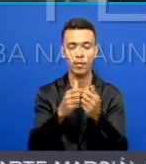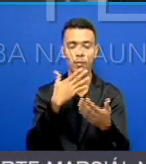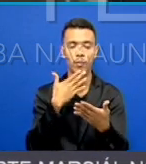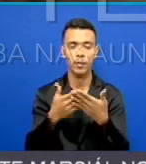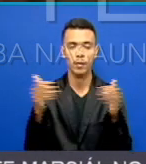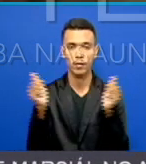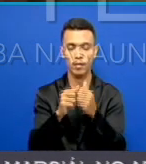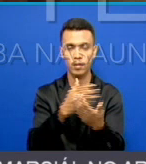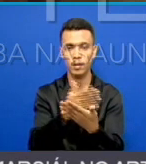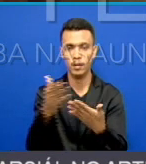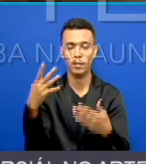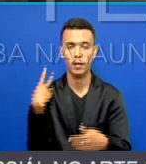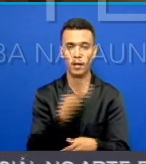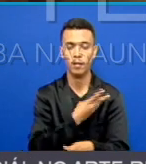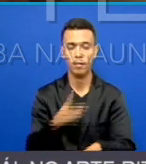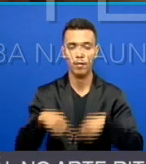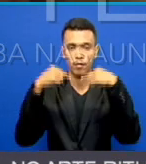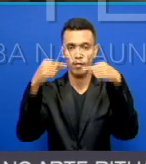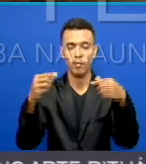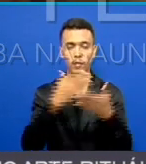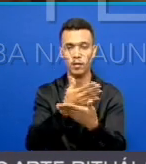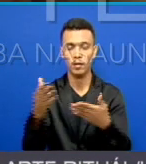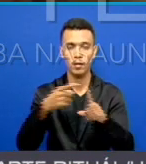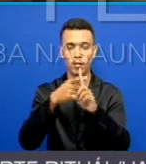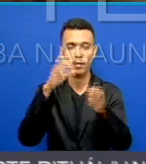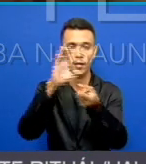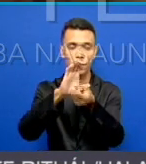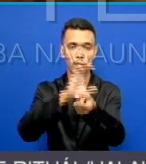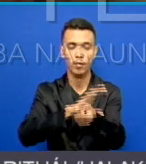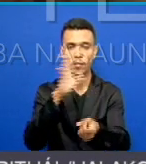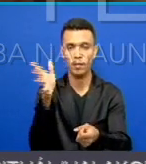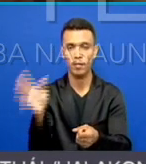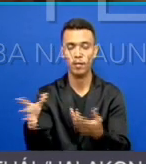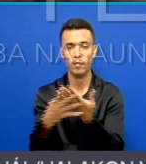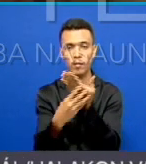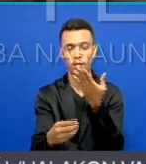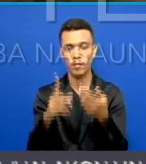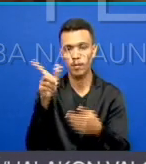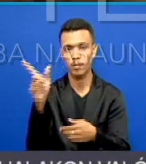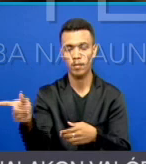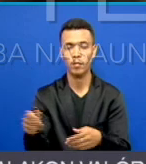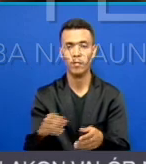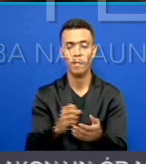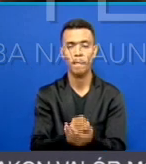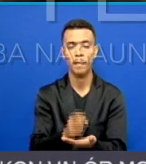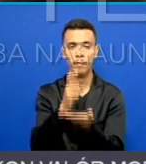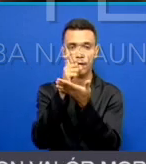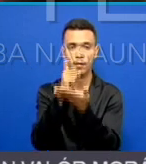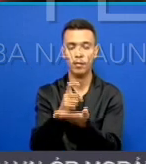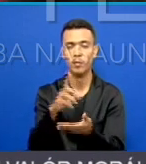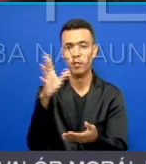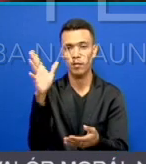ko. Material hirak ne kompostu si laptop 5 nulu, makina imprimir ruan nulu, proyektor ruan nulu,